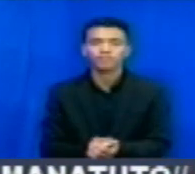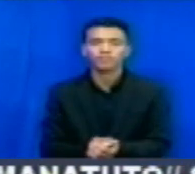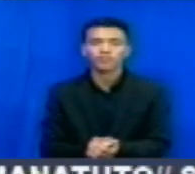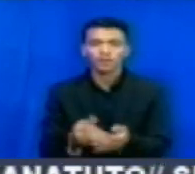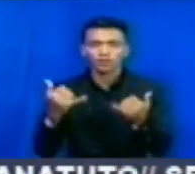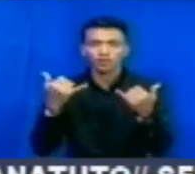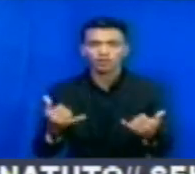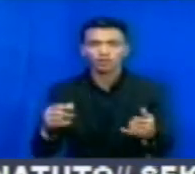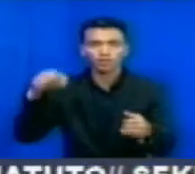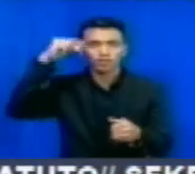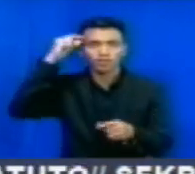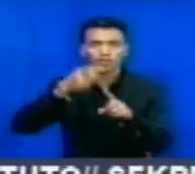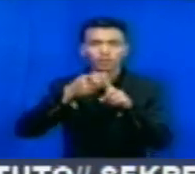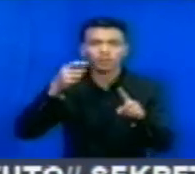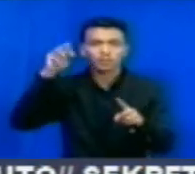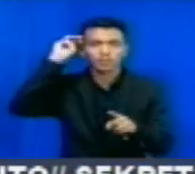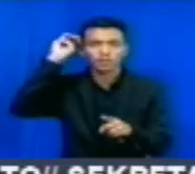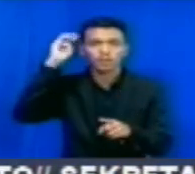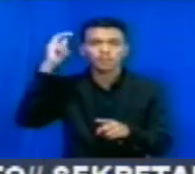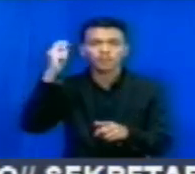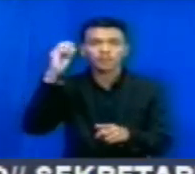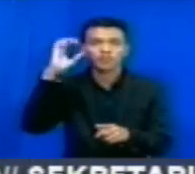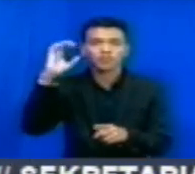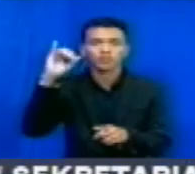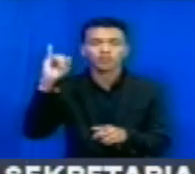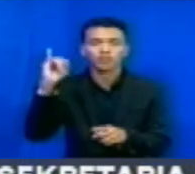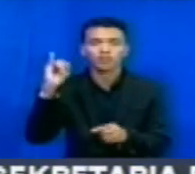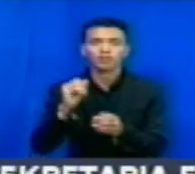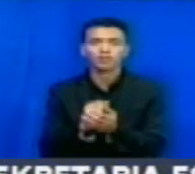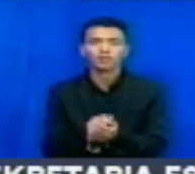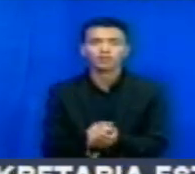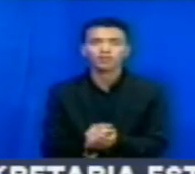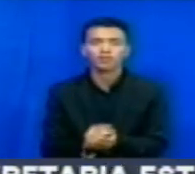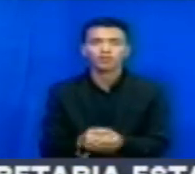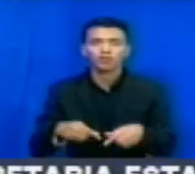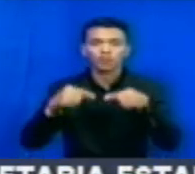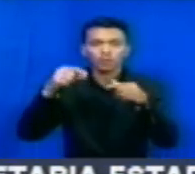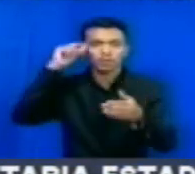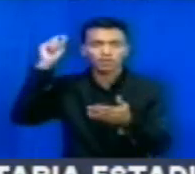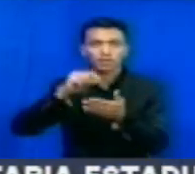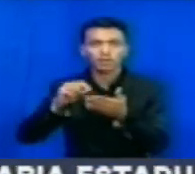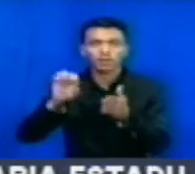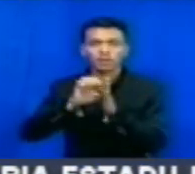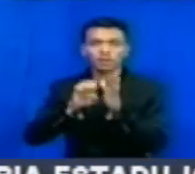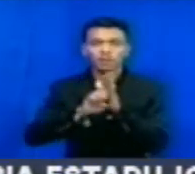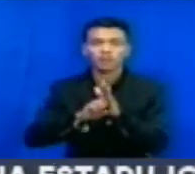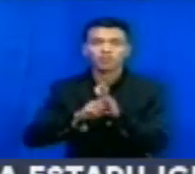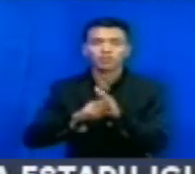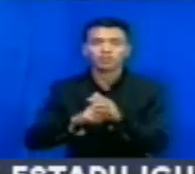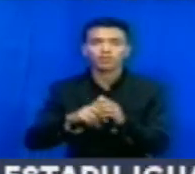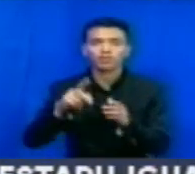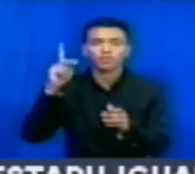Oras ne dadau guvernu liu hosi Ministerul Turismo, Comerciu și Industria, hos Secretaria Estado Cooperativa